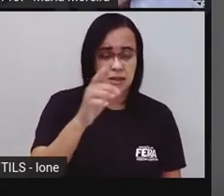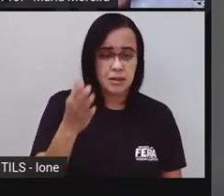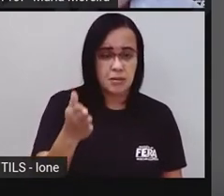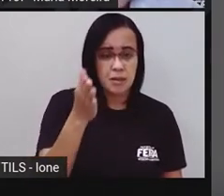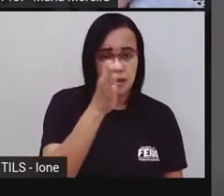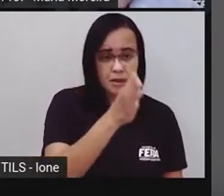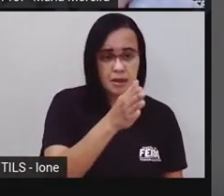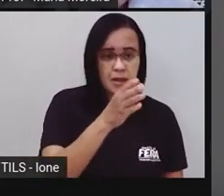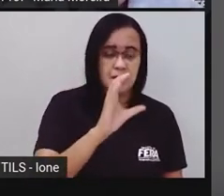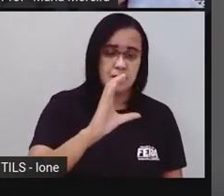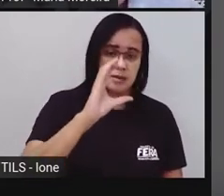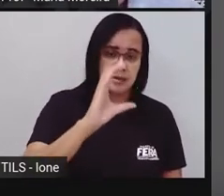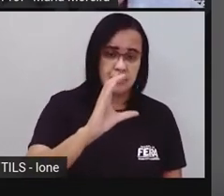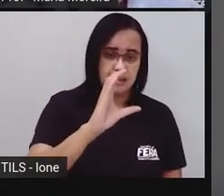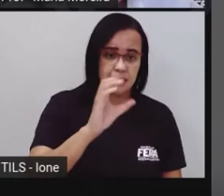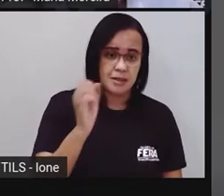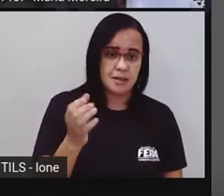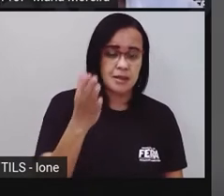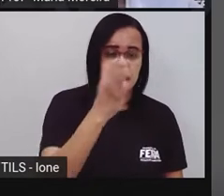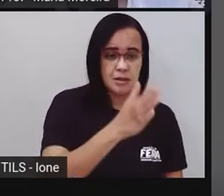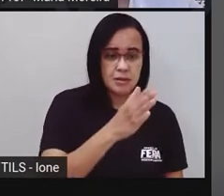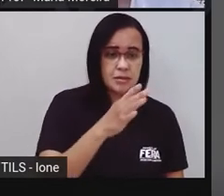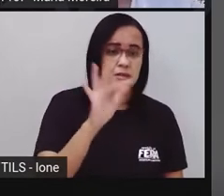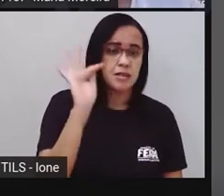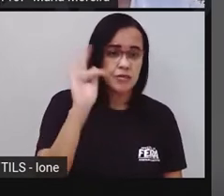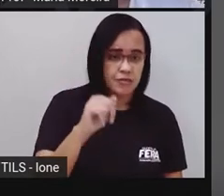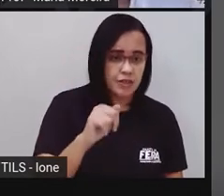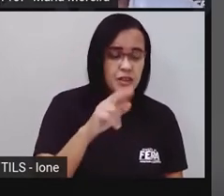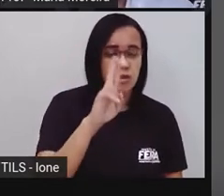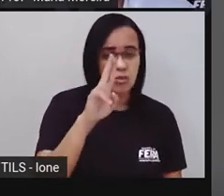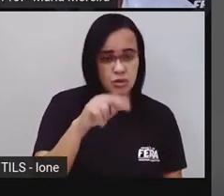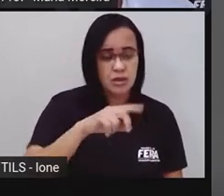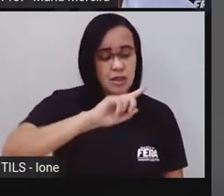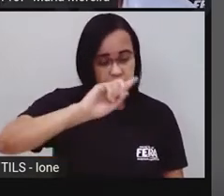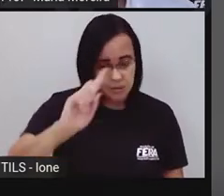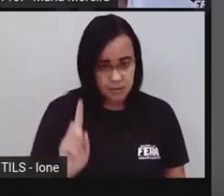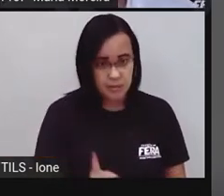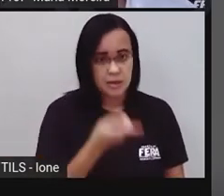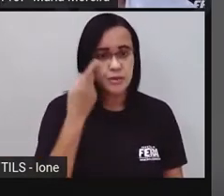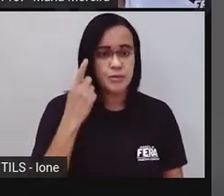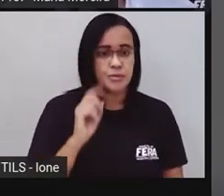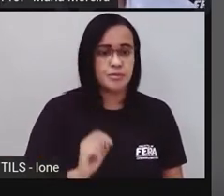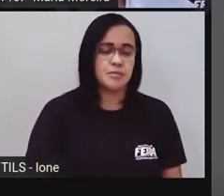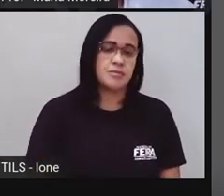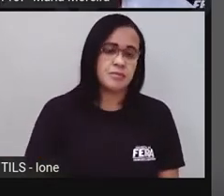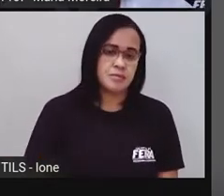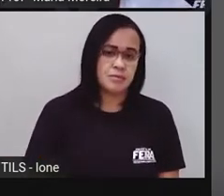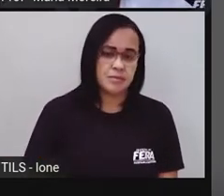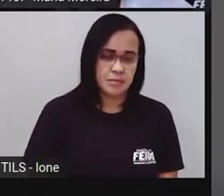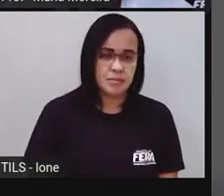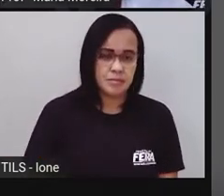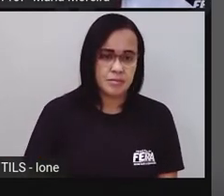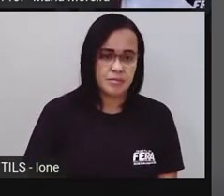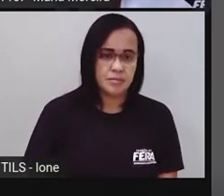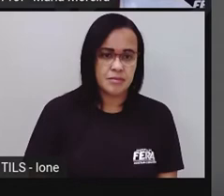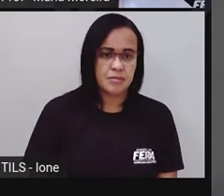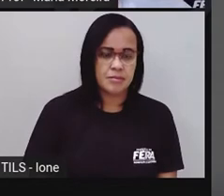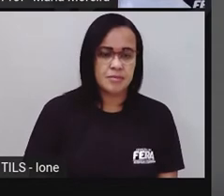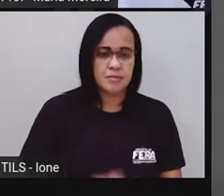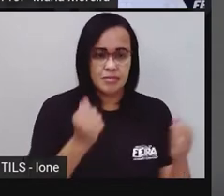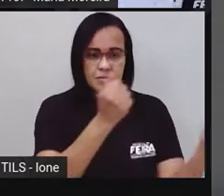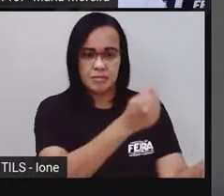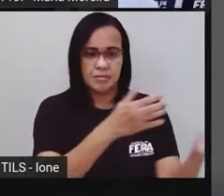eu conto todo a centena daqui para cá e por fim a unidade de milha certo vamos para o próximo